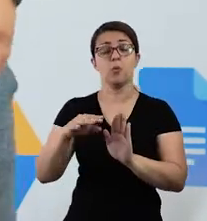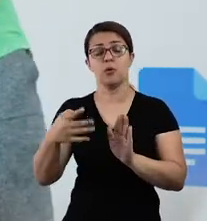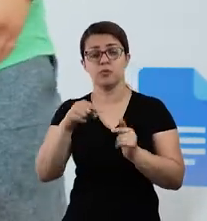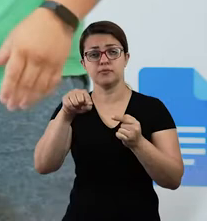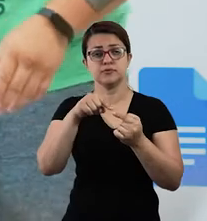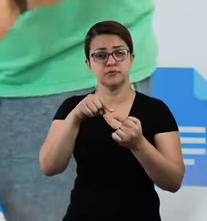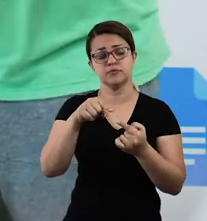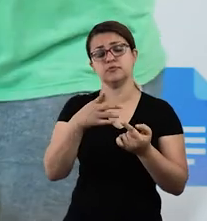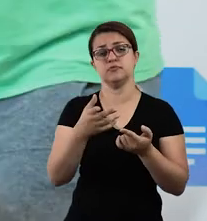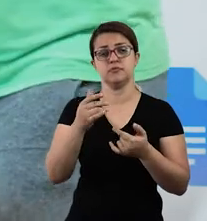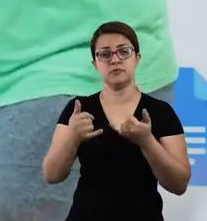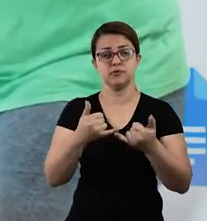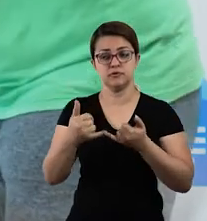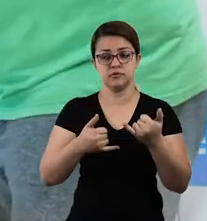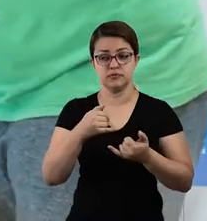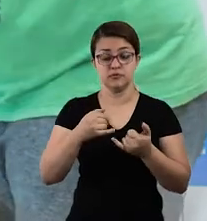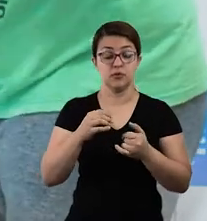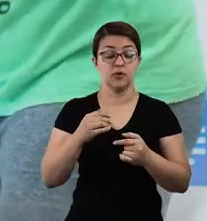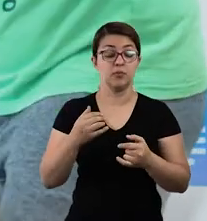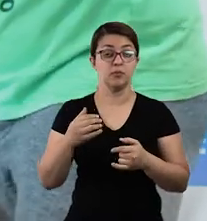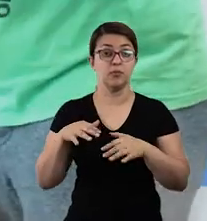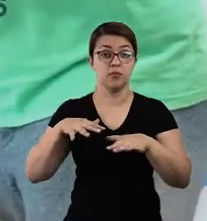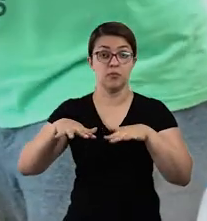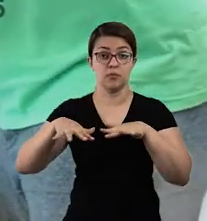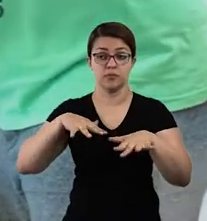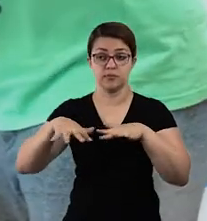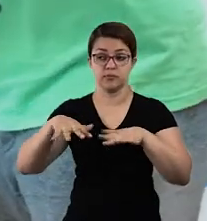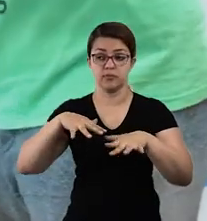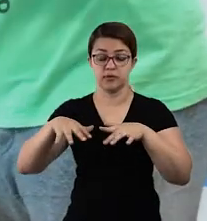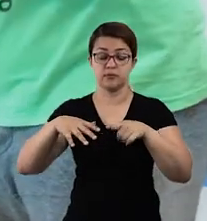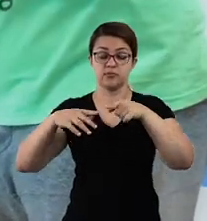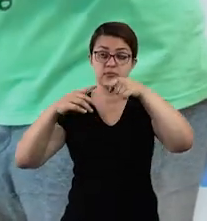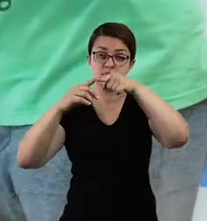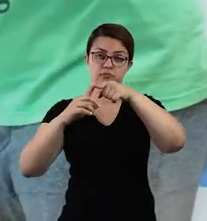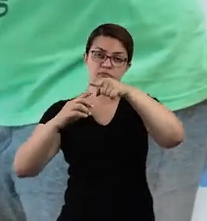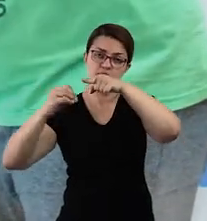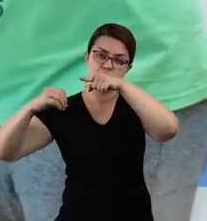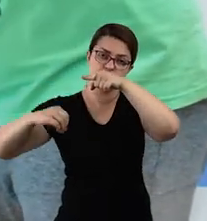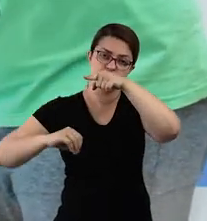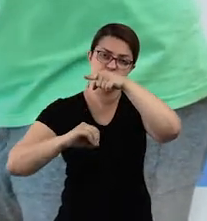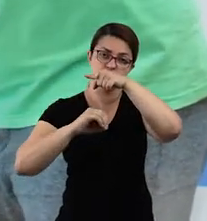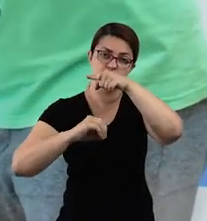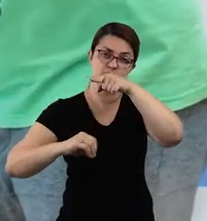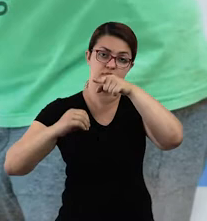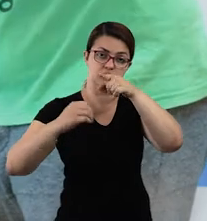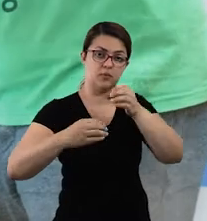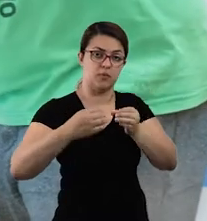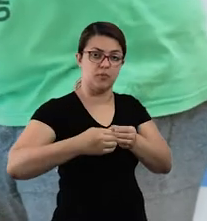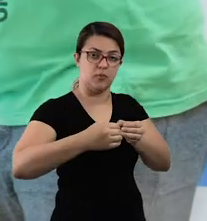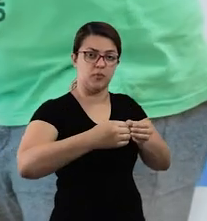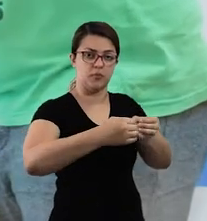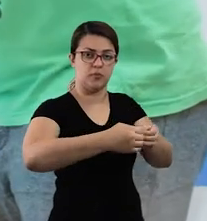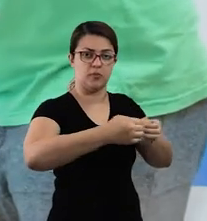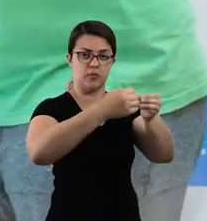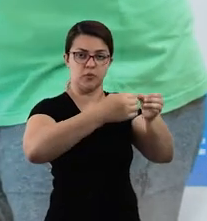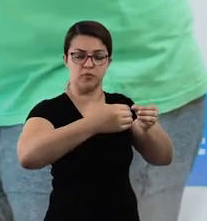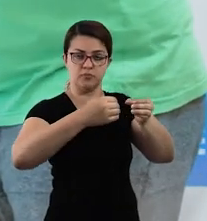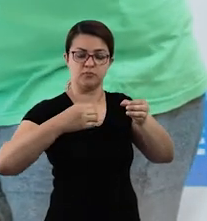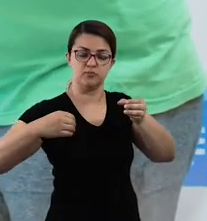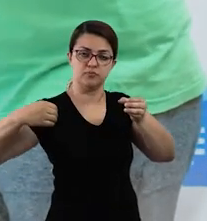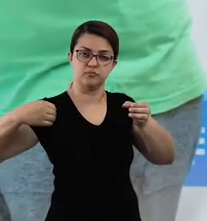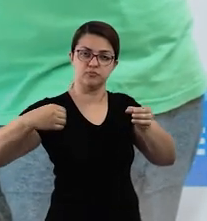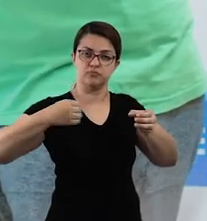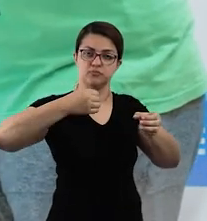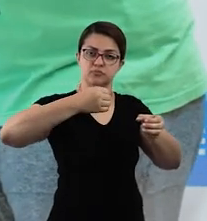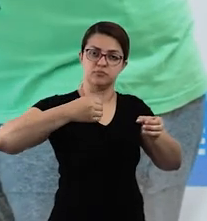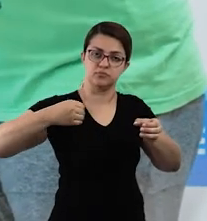aqui? Através do movimento de pêndulo, eu tenho que derrubar o maior número de garrafas, tá? Essa atividade pode ser individual, pode ser em